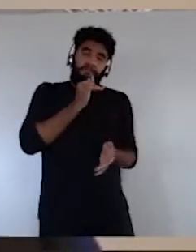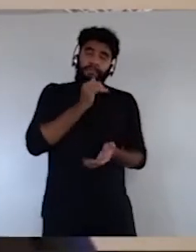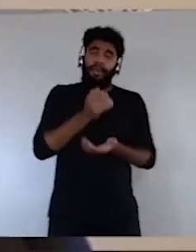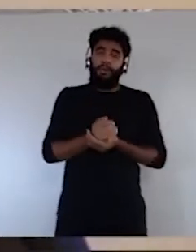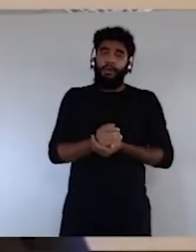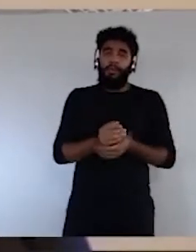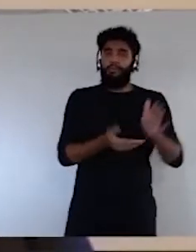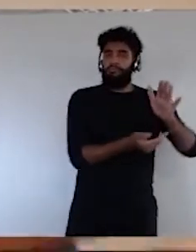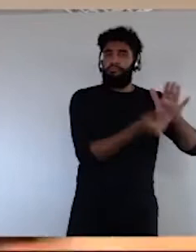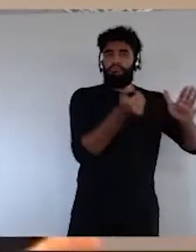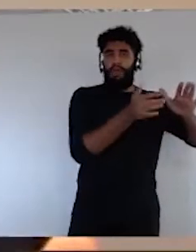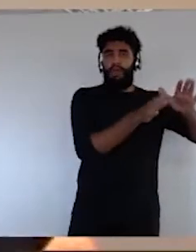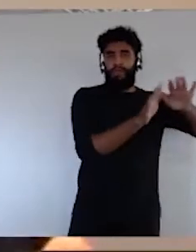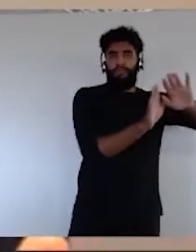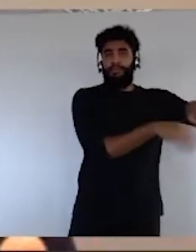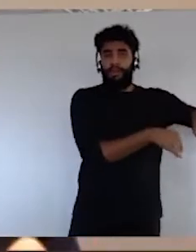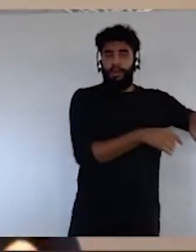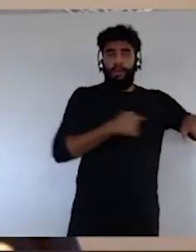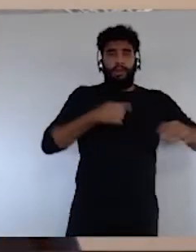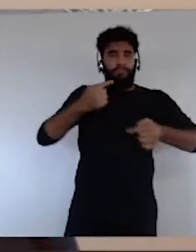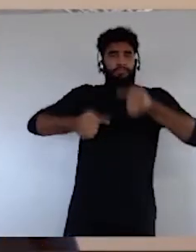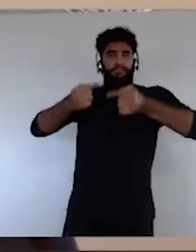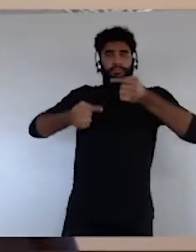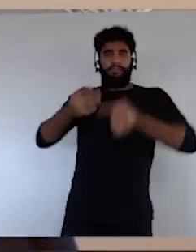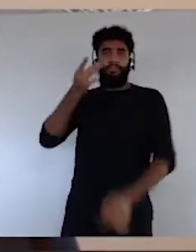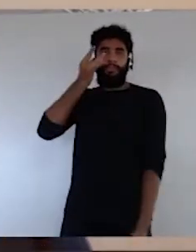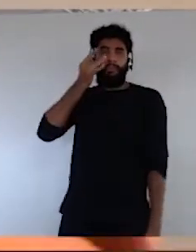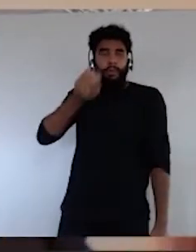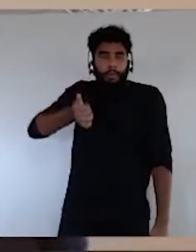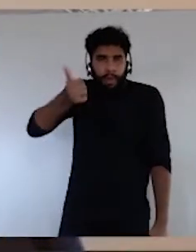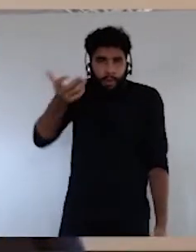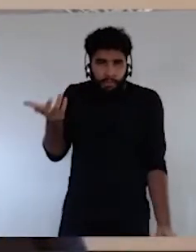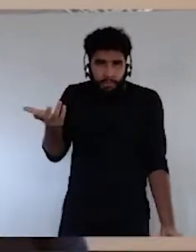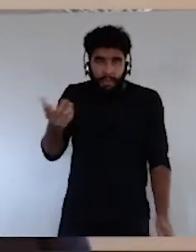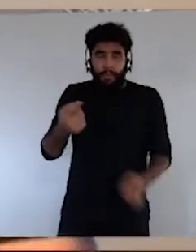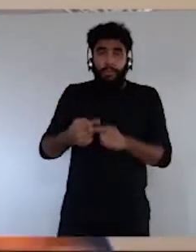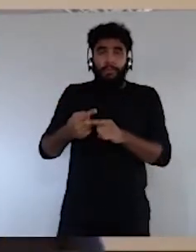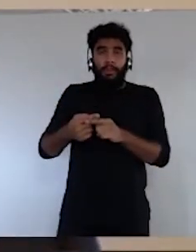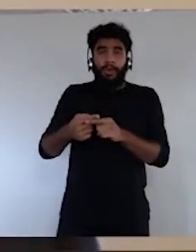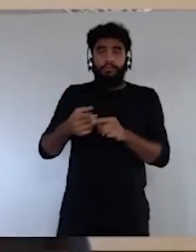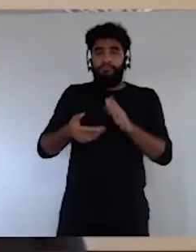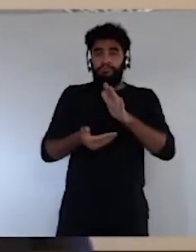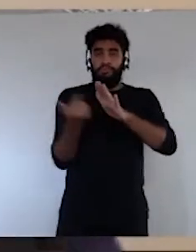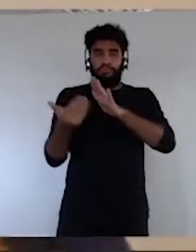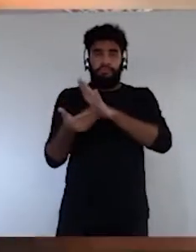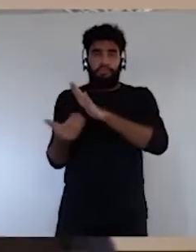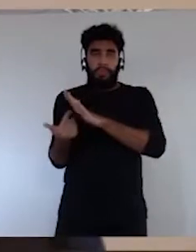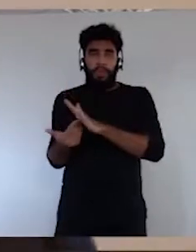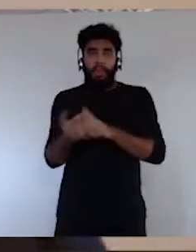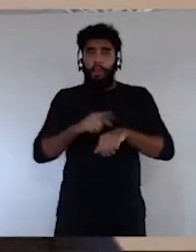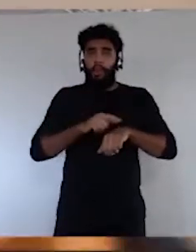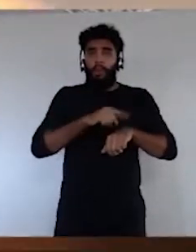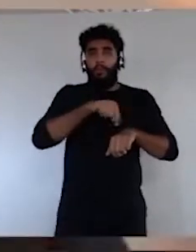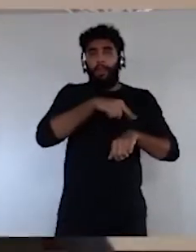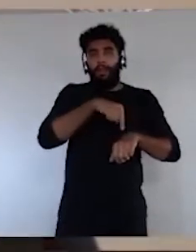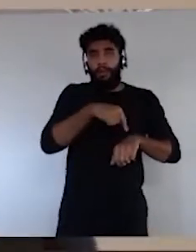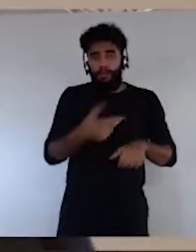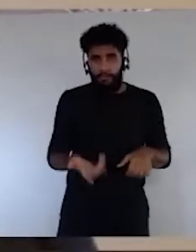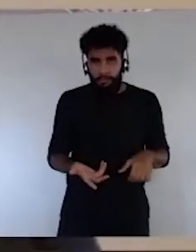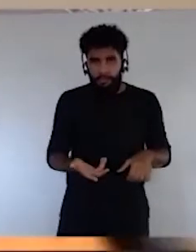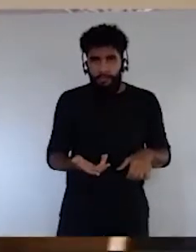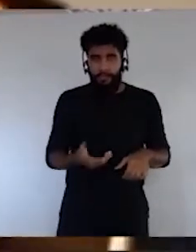da videoconferência. A videoconferência é isso aqui que nós estamos fazendo, né? Que é o que na pandemia se faz, e eu acho que muito